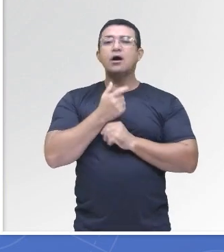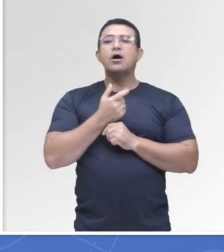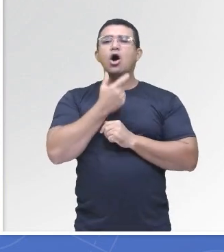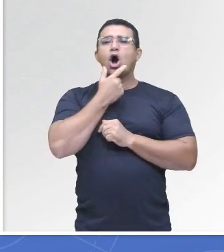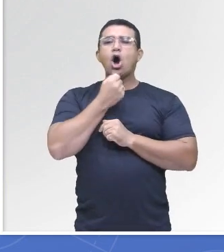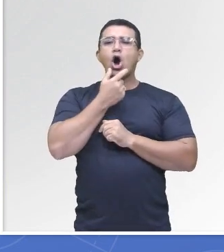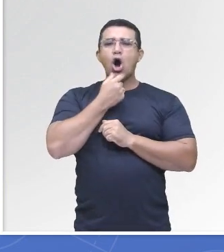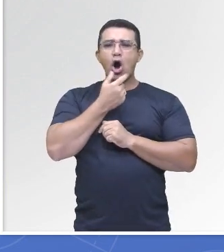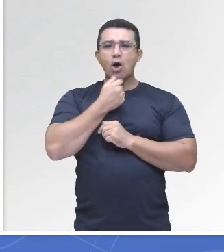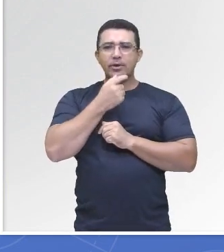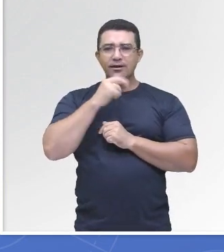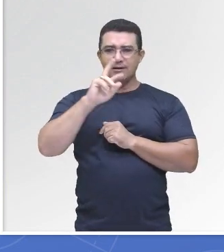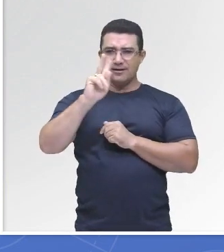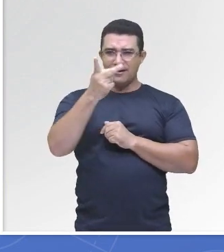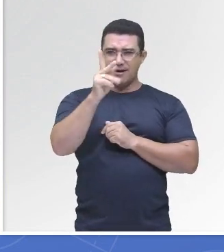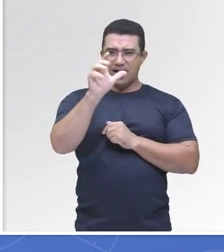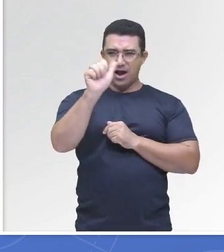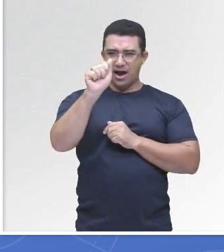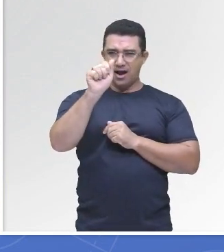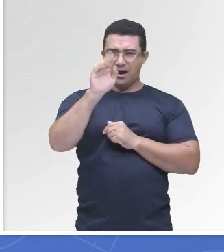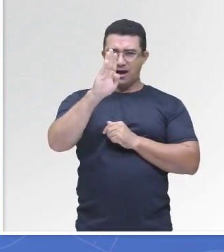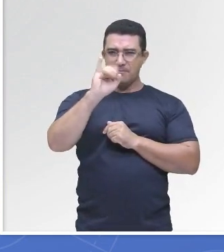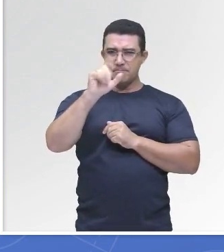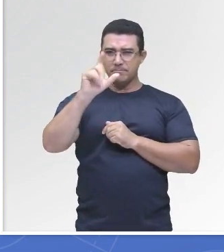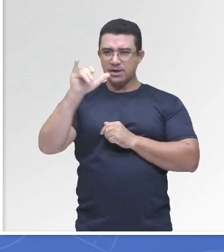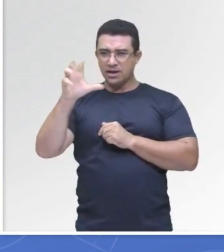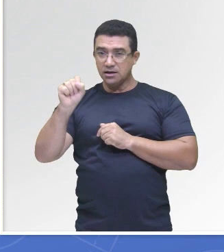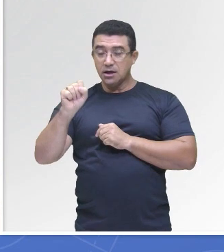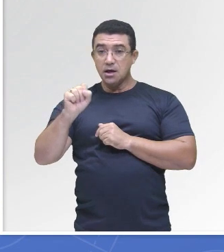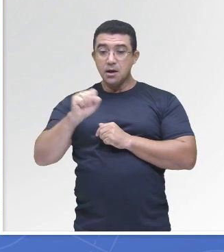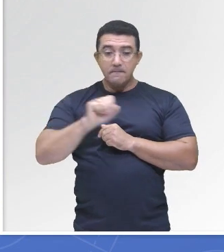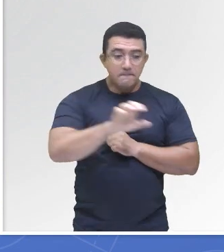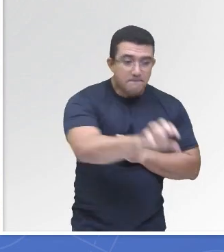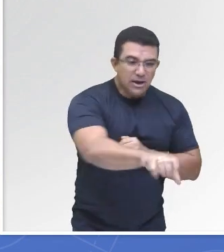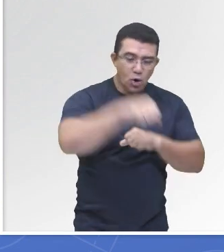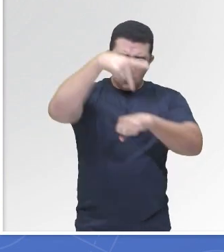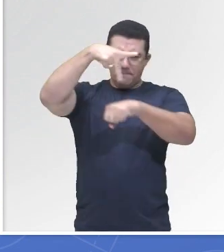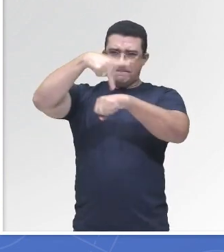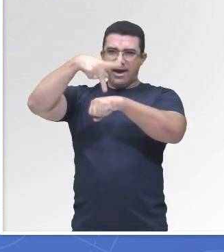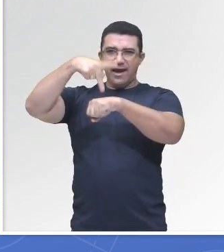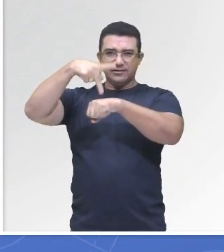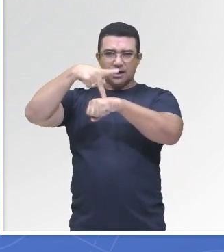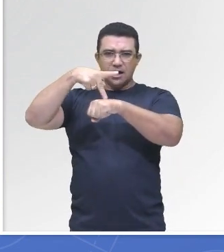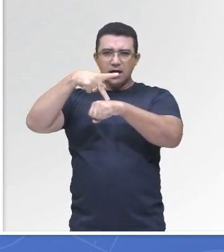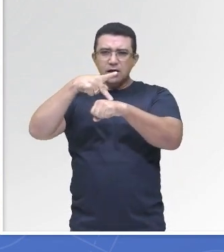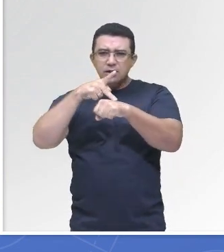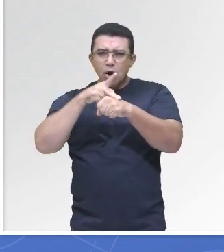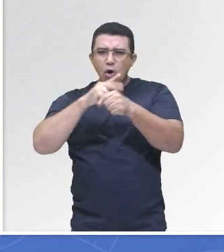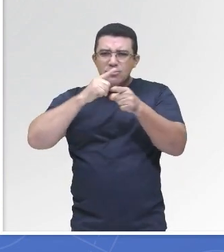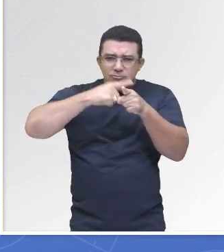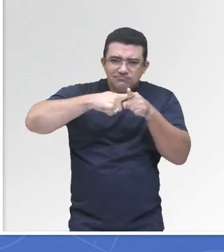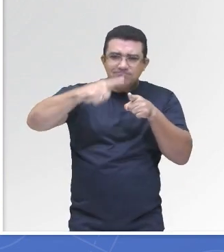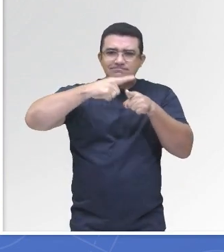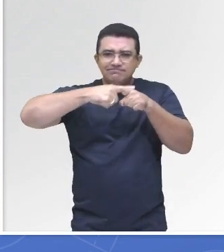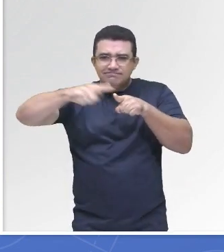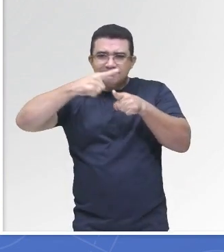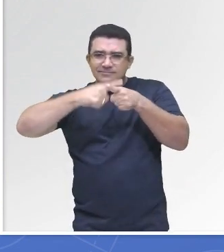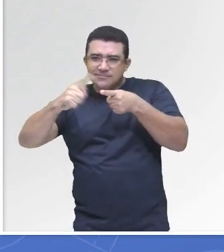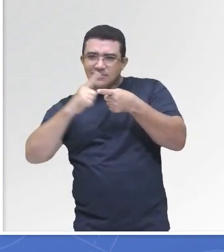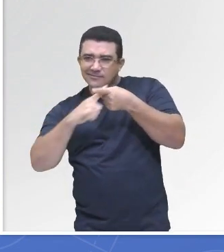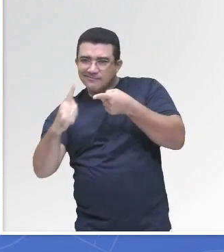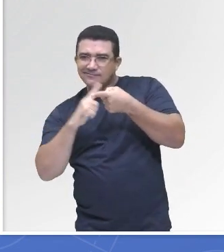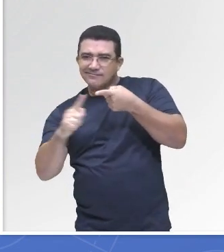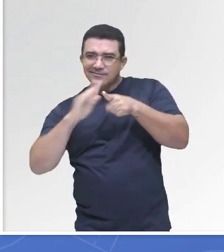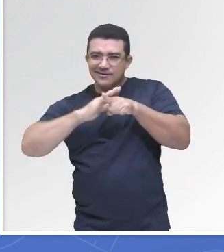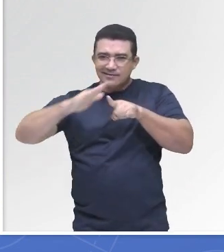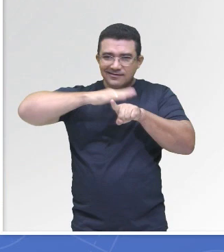utilizar pedras para fazer ferramentas, e com essas ferramentas ele vai ter a capacidade de caçar, de